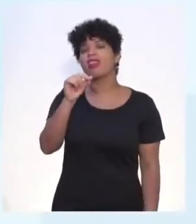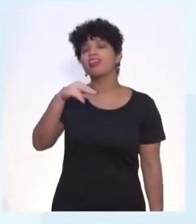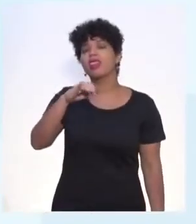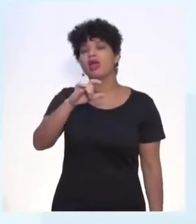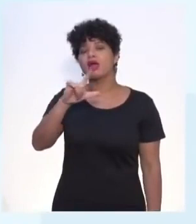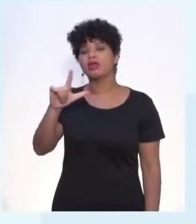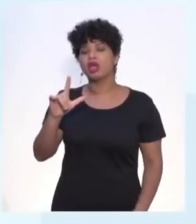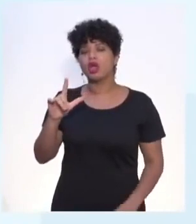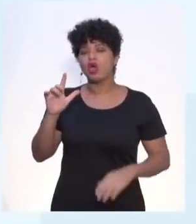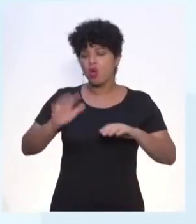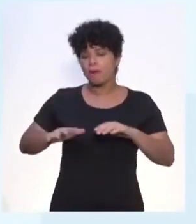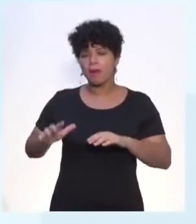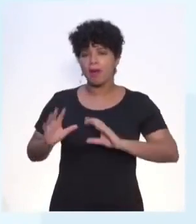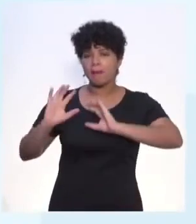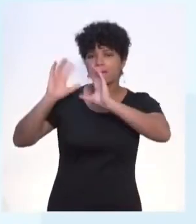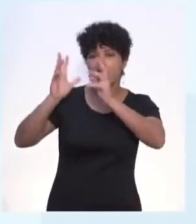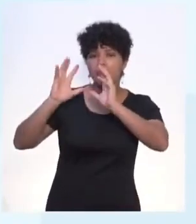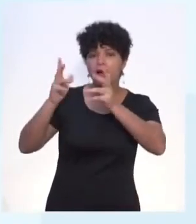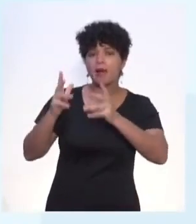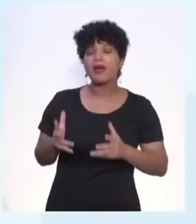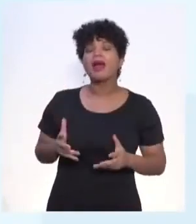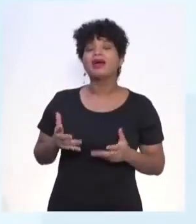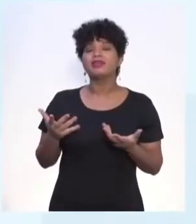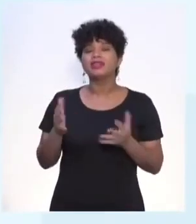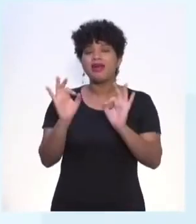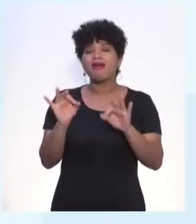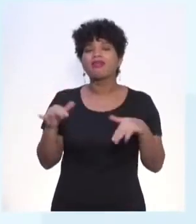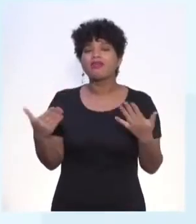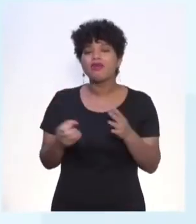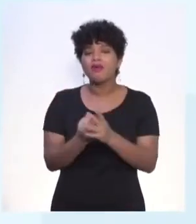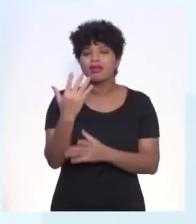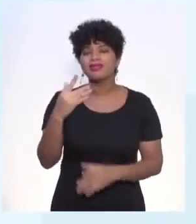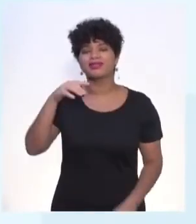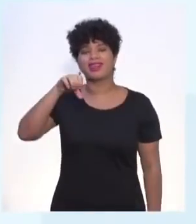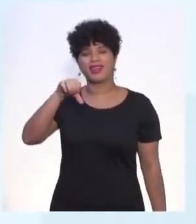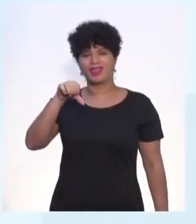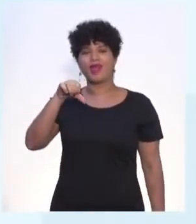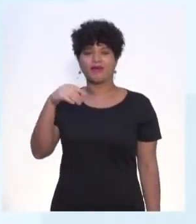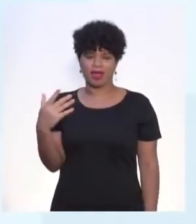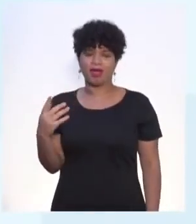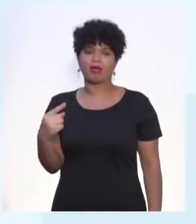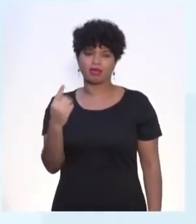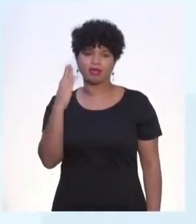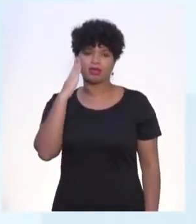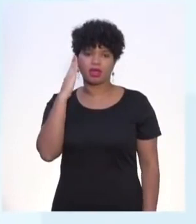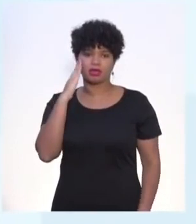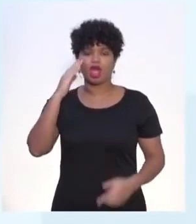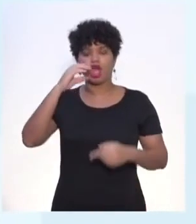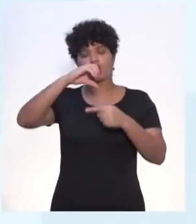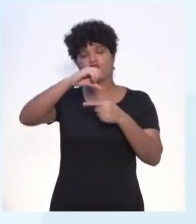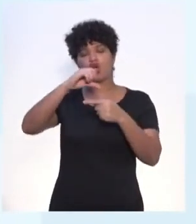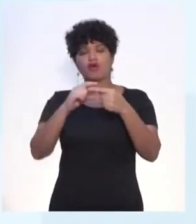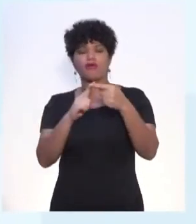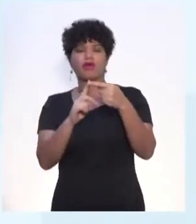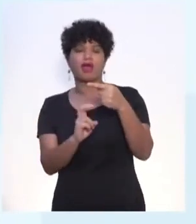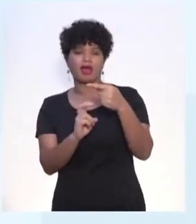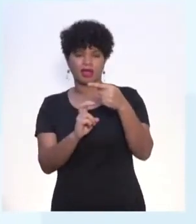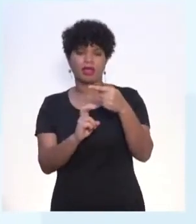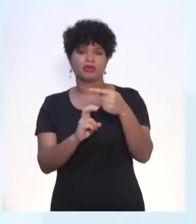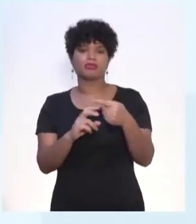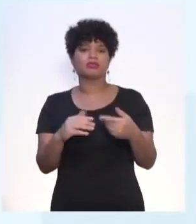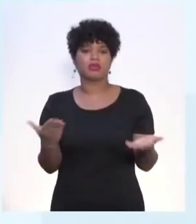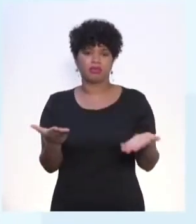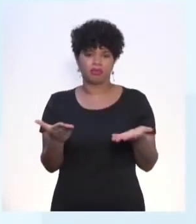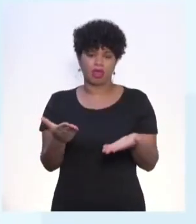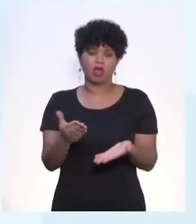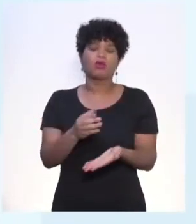cesta, acertando 9. A ideia de fração mesmo, né? Que Sim. é tanto trabalhada nesses materiais do sexto, do sétimo, do